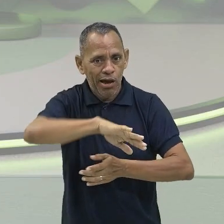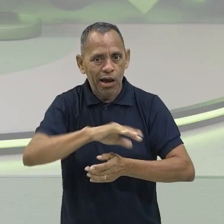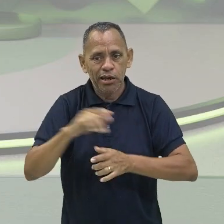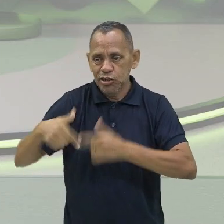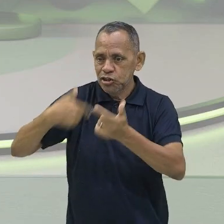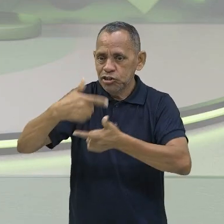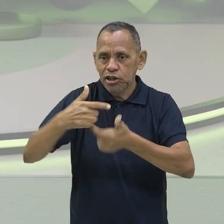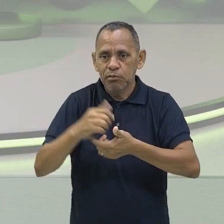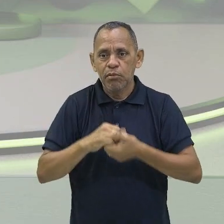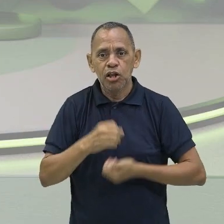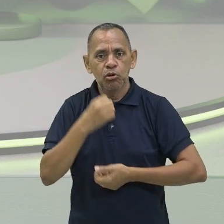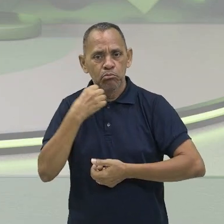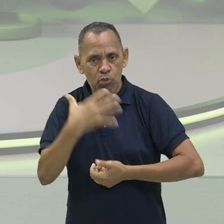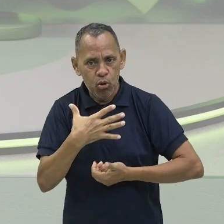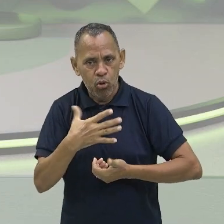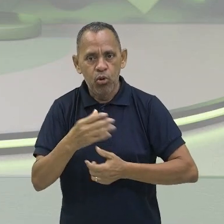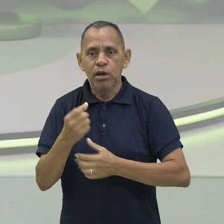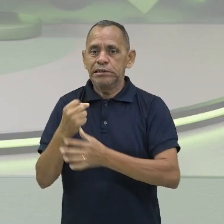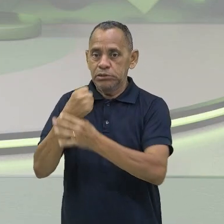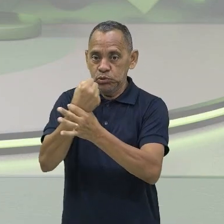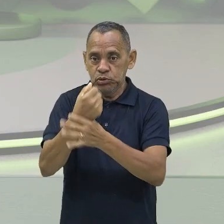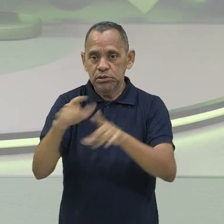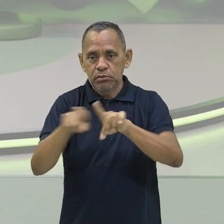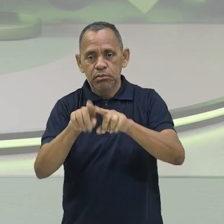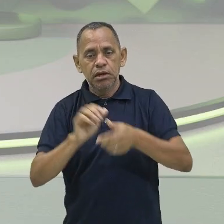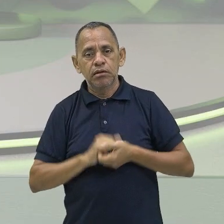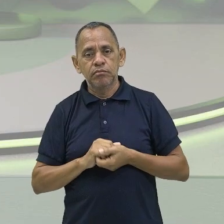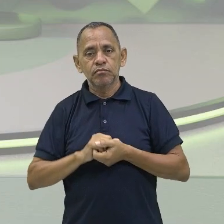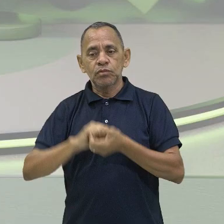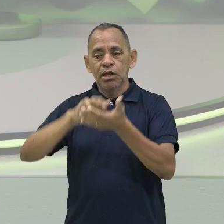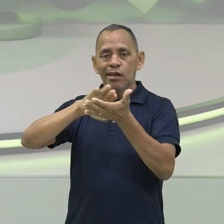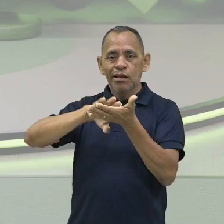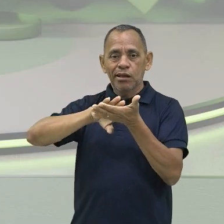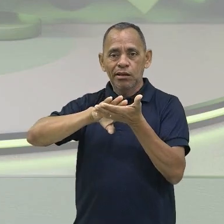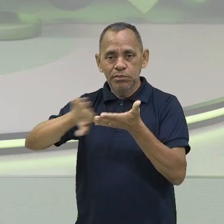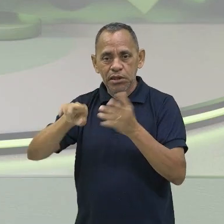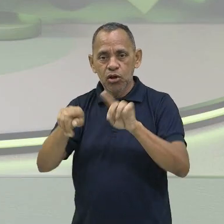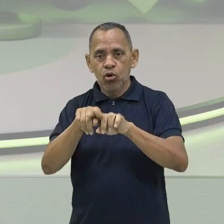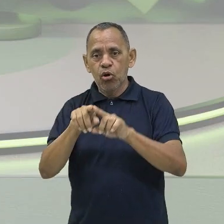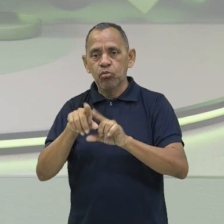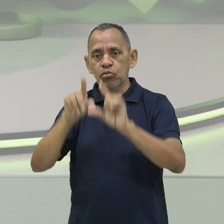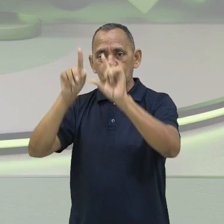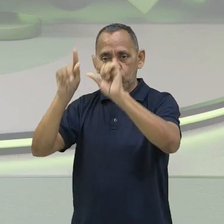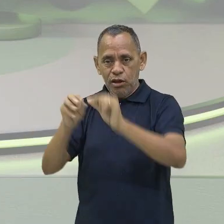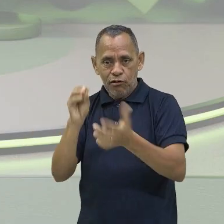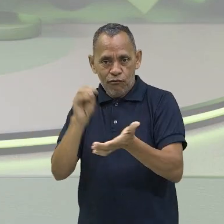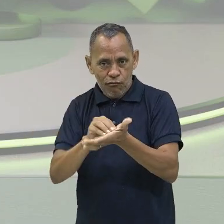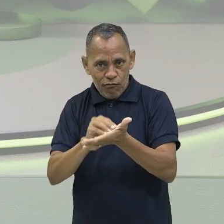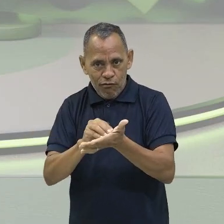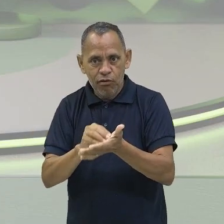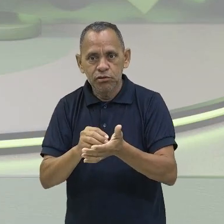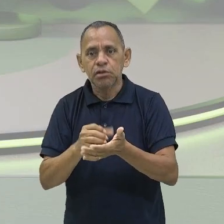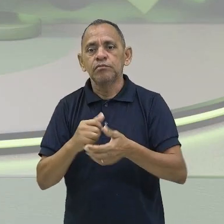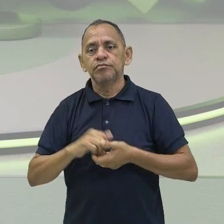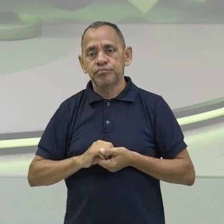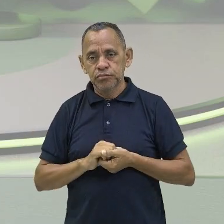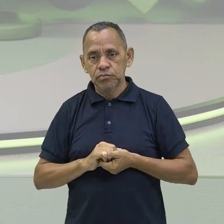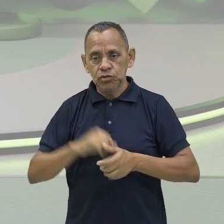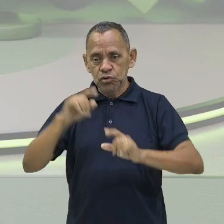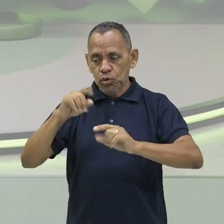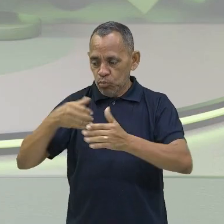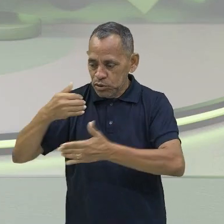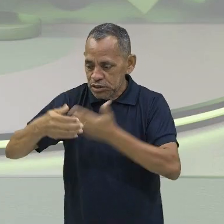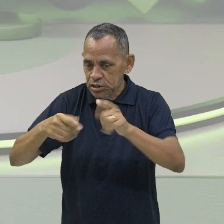seguro e agradável, através da eliminação do desperdício e da padronização de processos, que são as